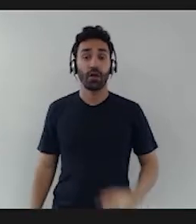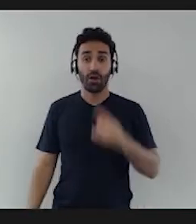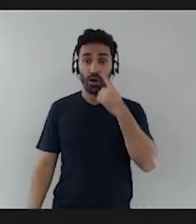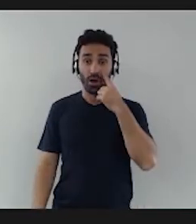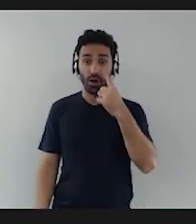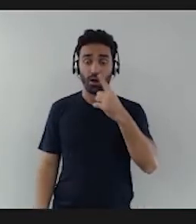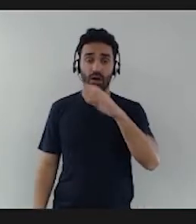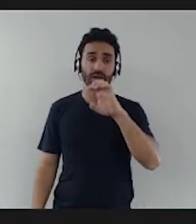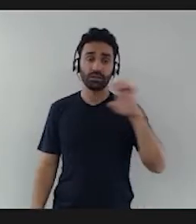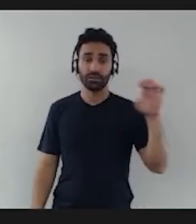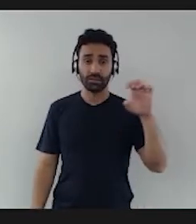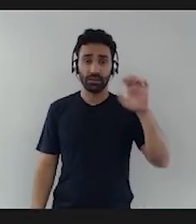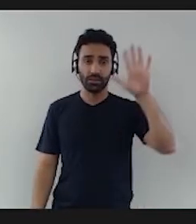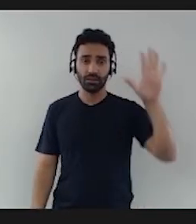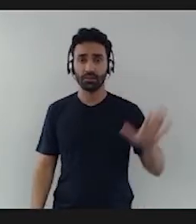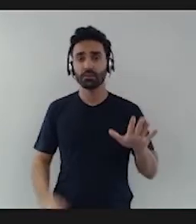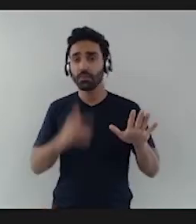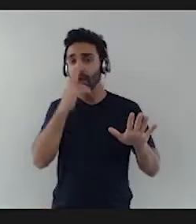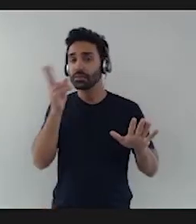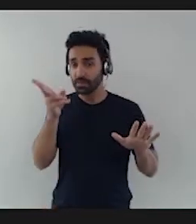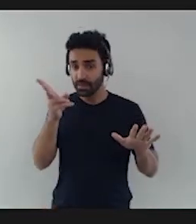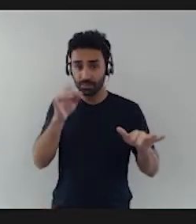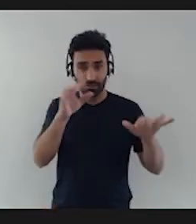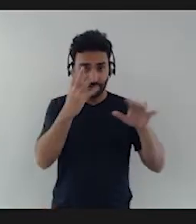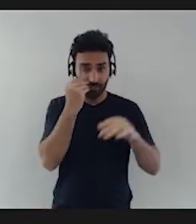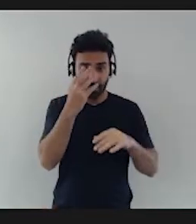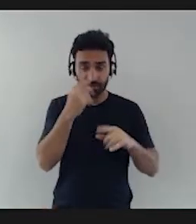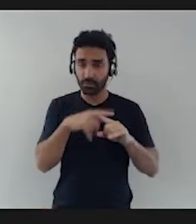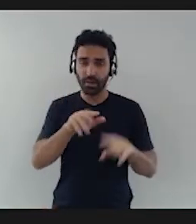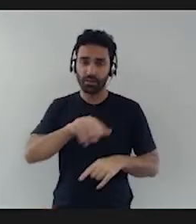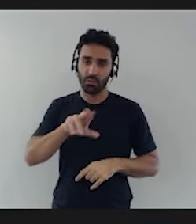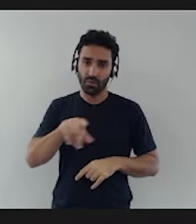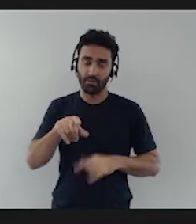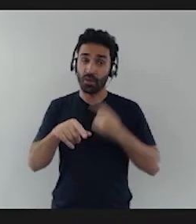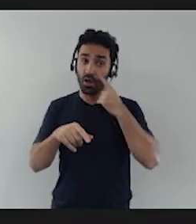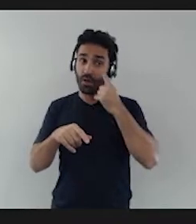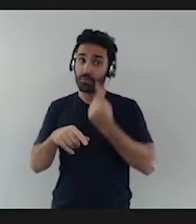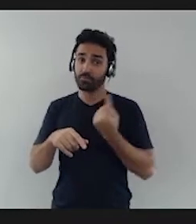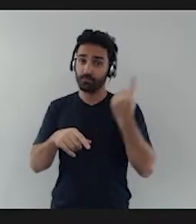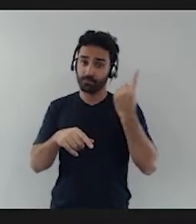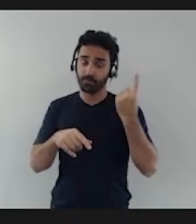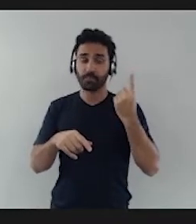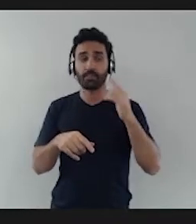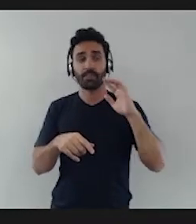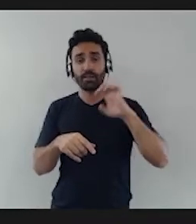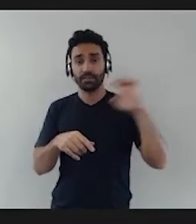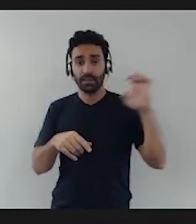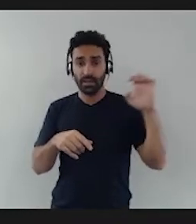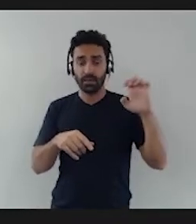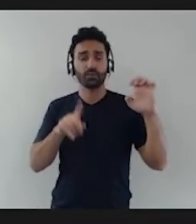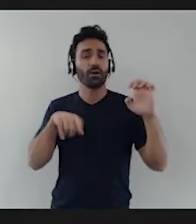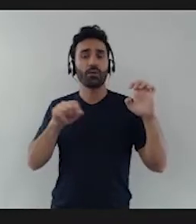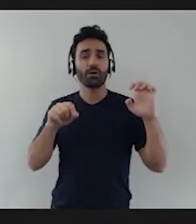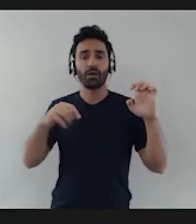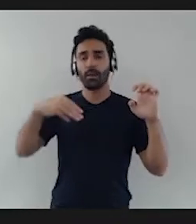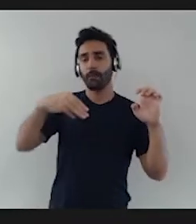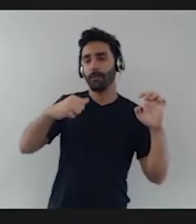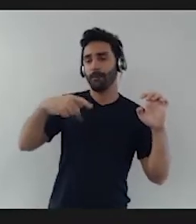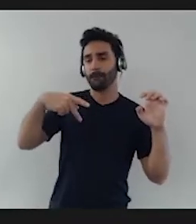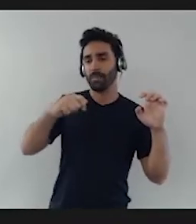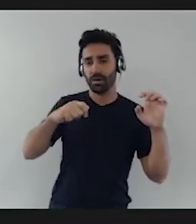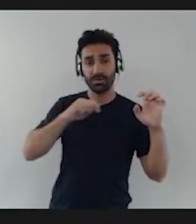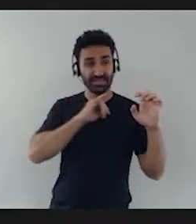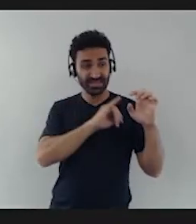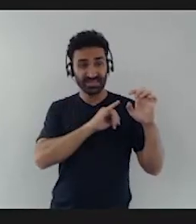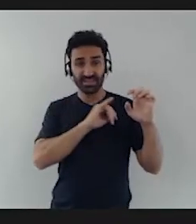esquerdo, parece a mesma imagem, mas não é. Do lado esquerdo são os mapas. Quanto mais